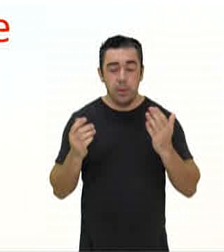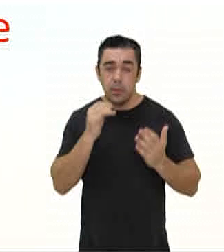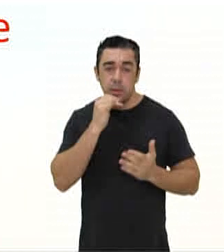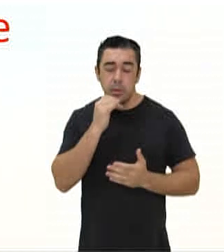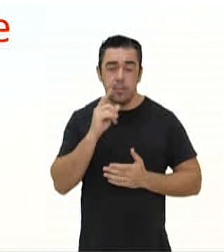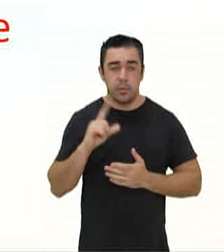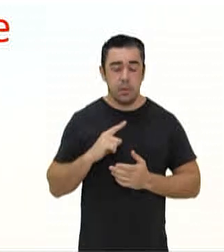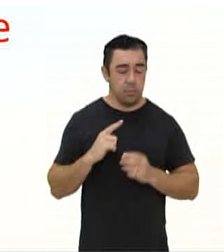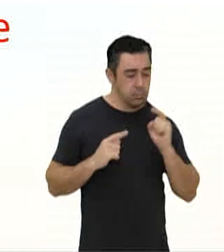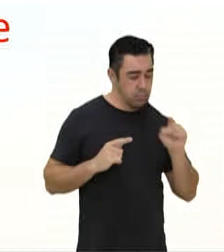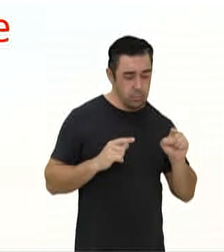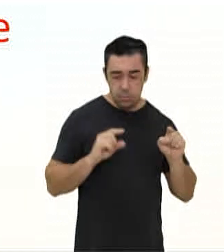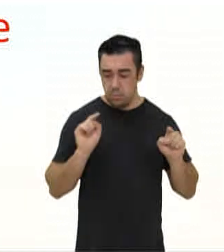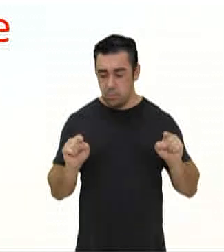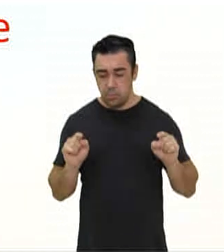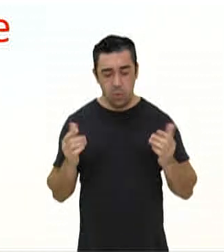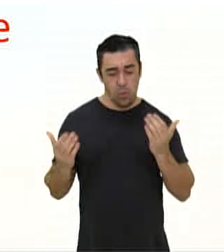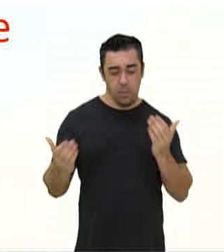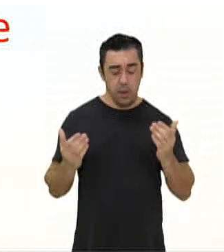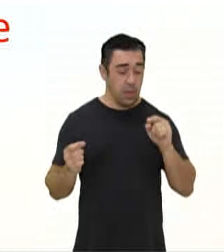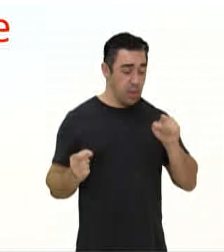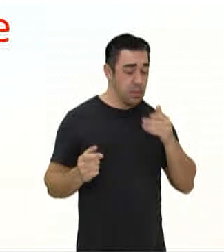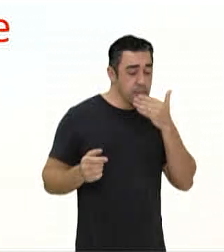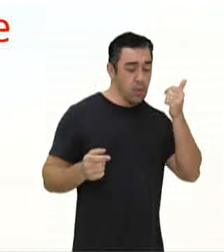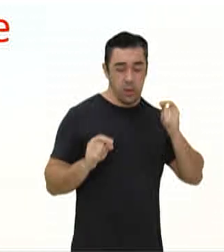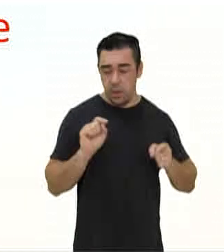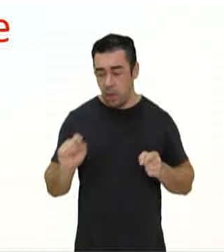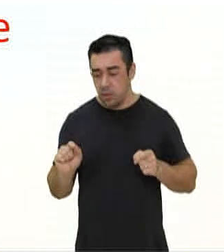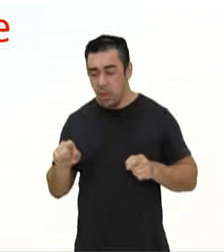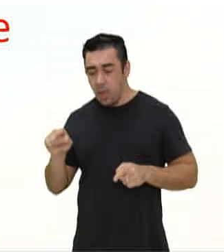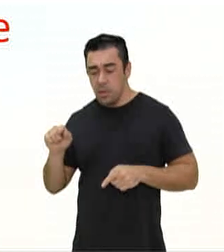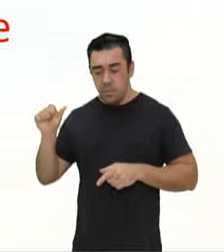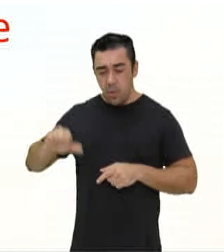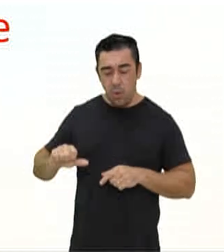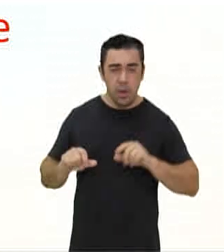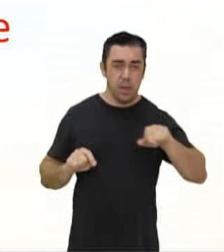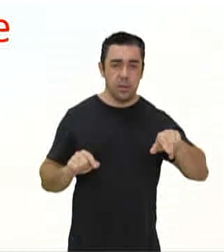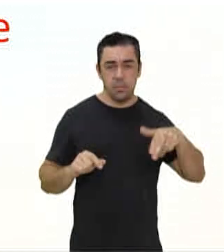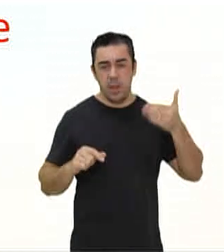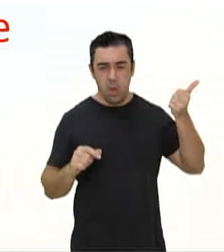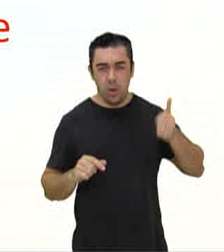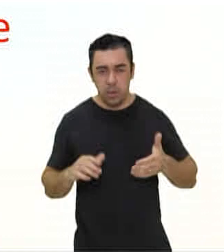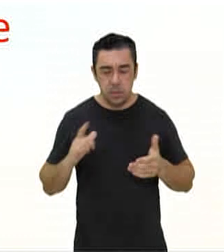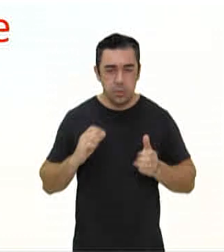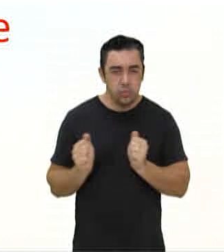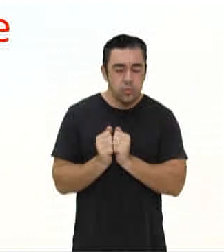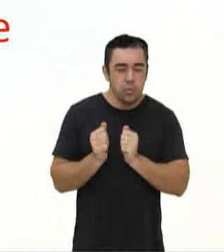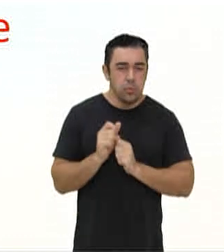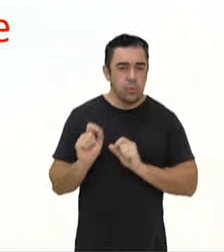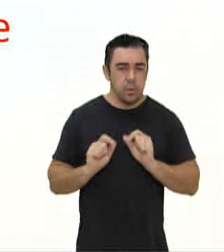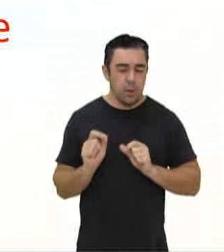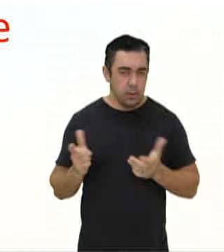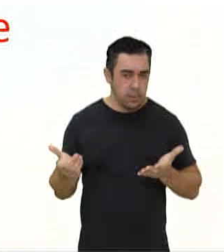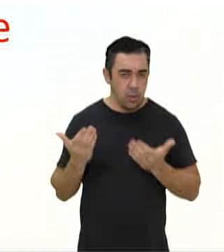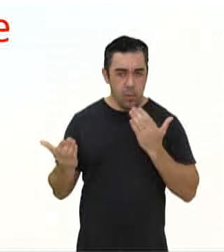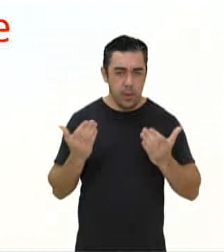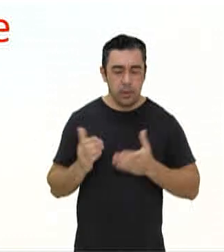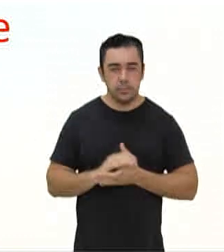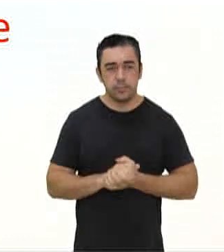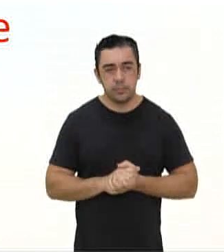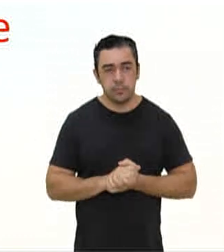feita entre dois ou mais elementos, pois está sempre acompanhado de uma conjunção ou locução conjuntiva